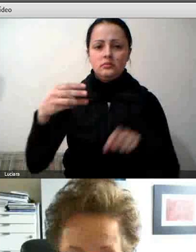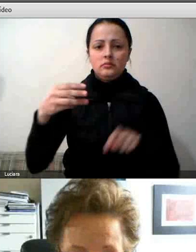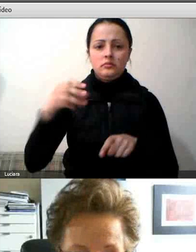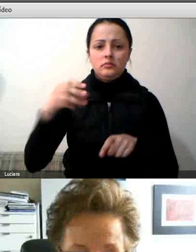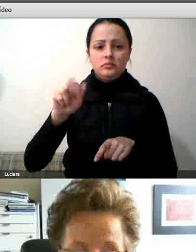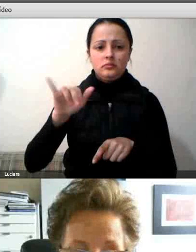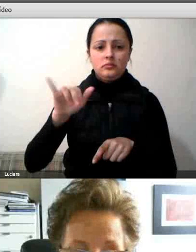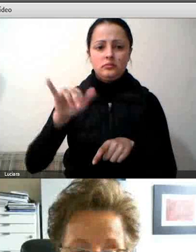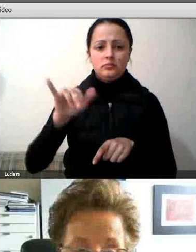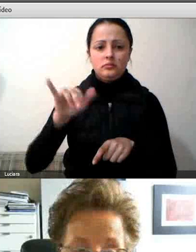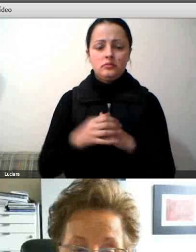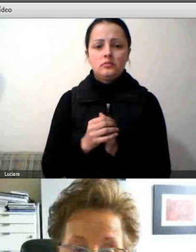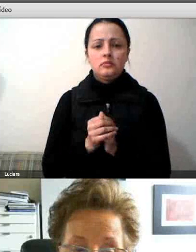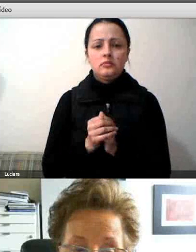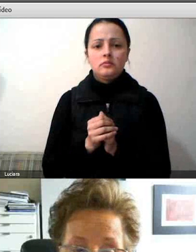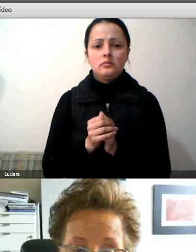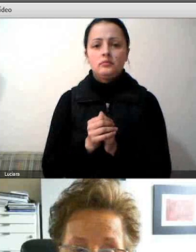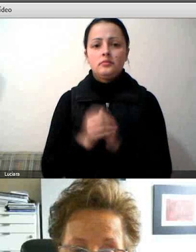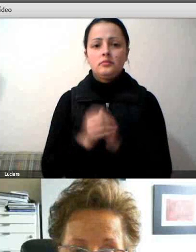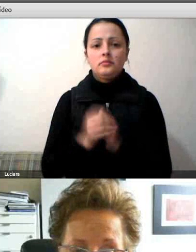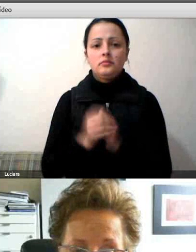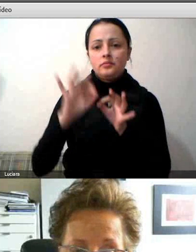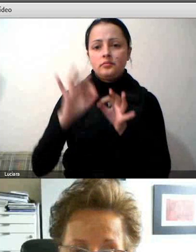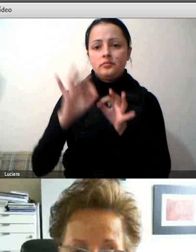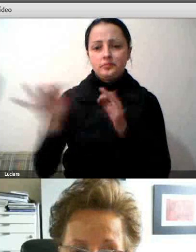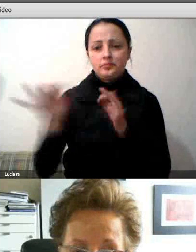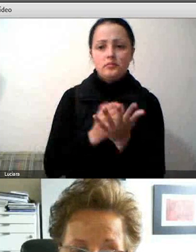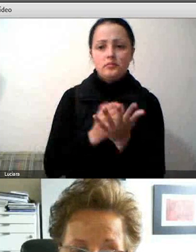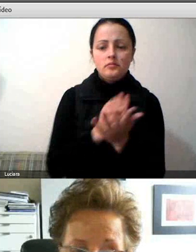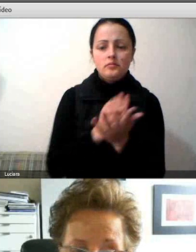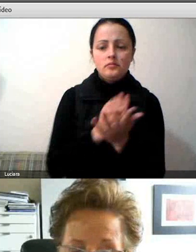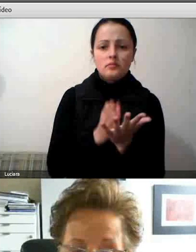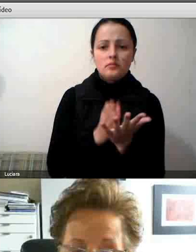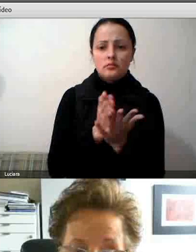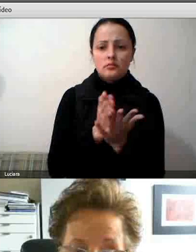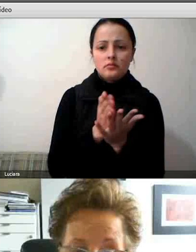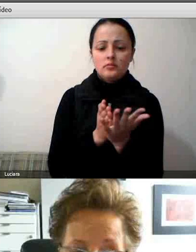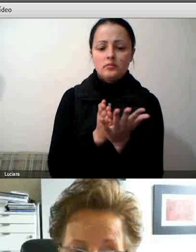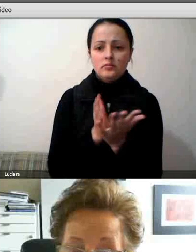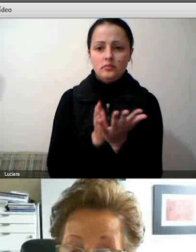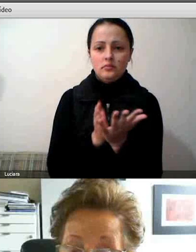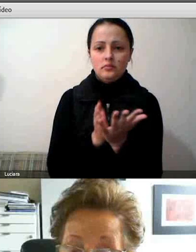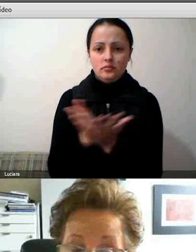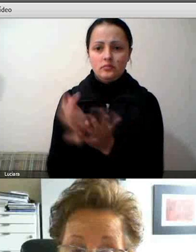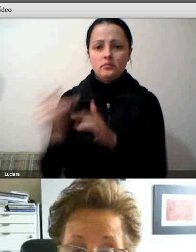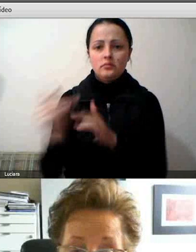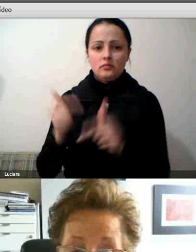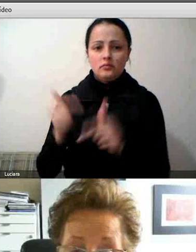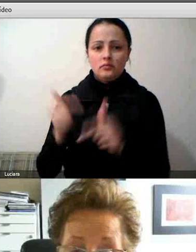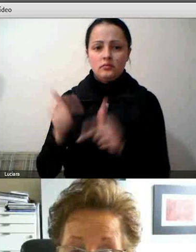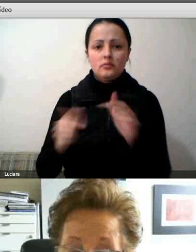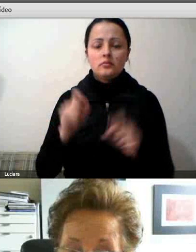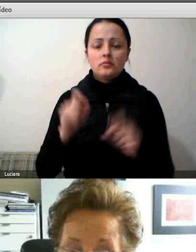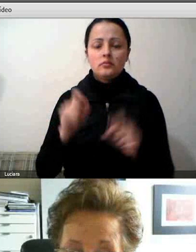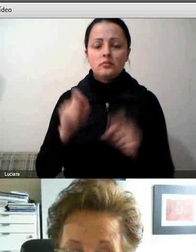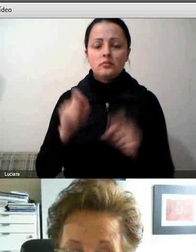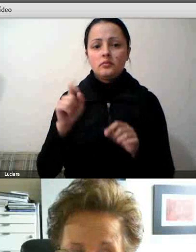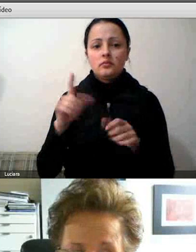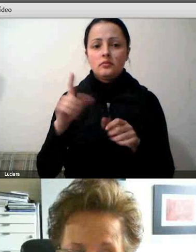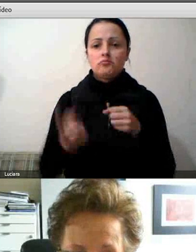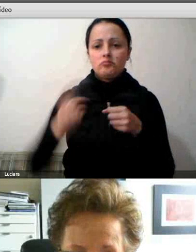Pinto. Bom, as linhas de atuação foram definidas para essa parceria com um